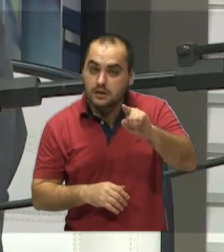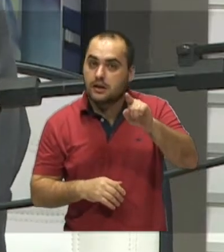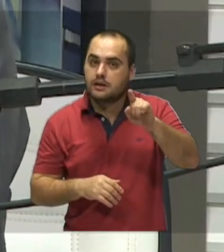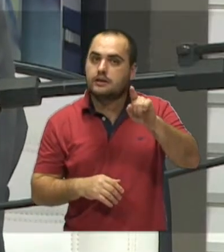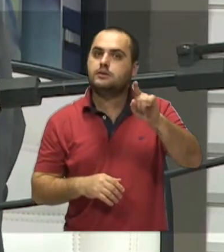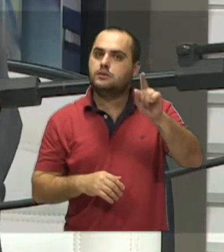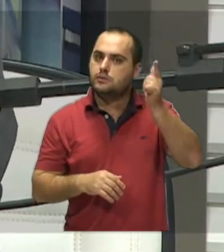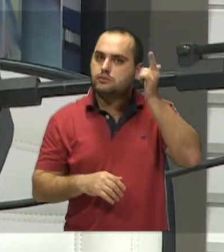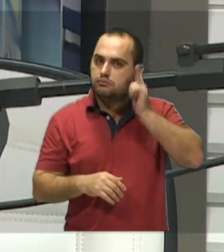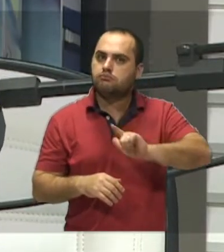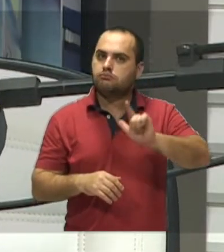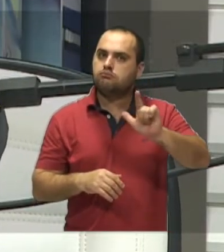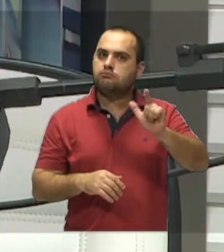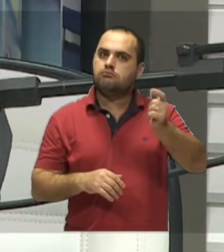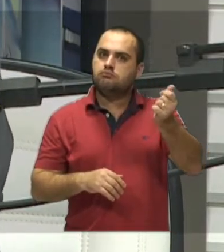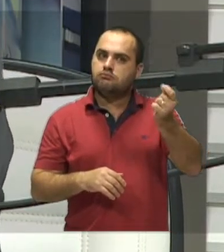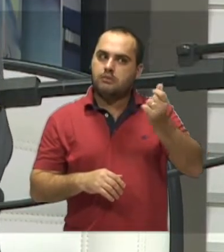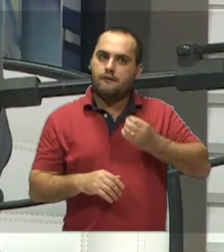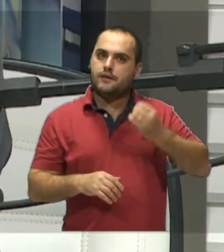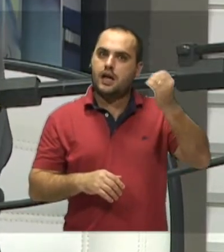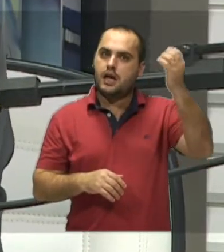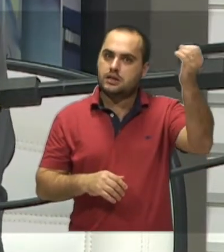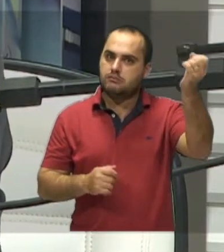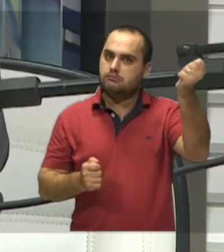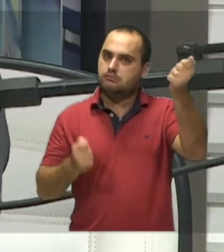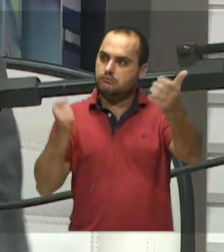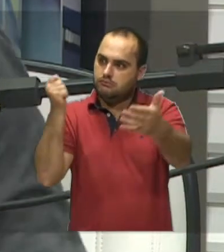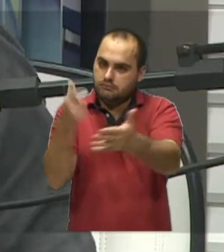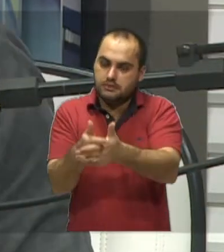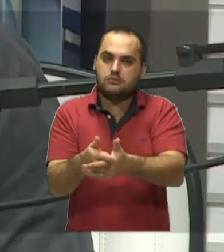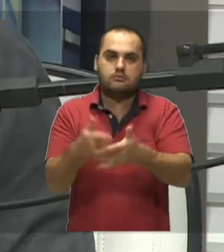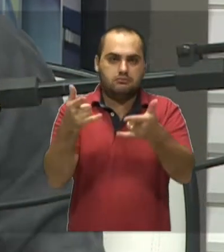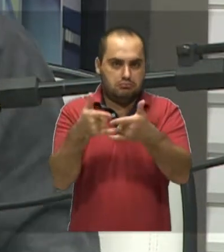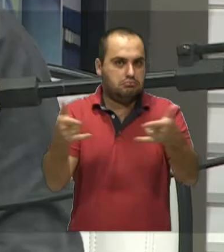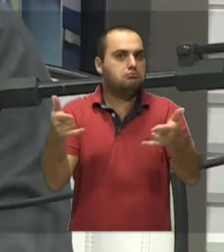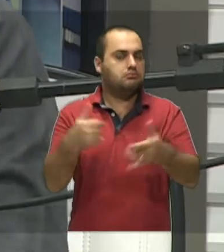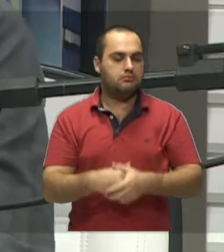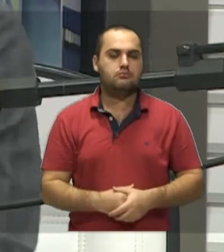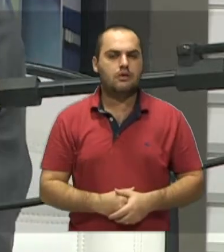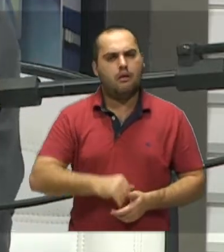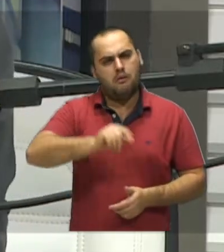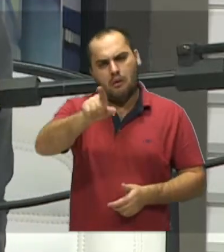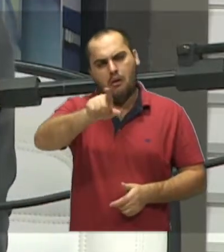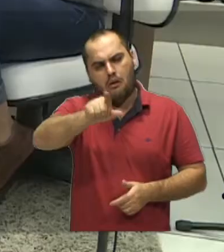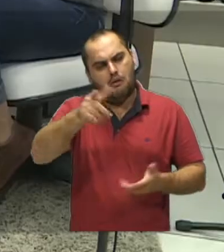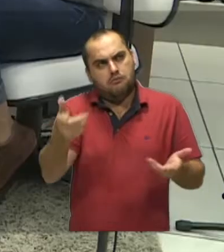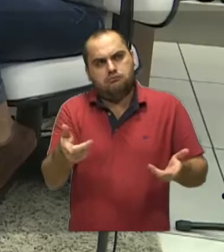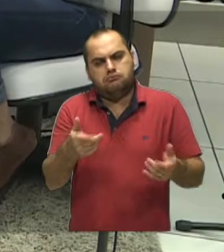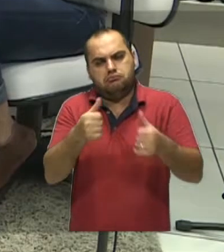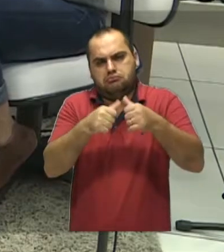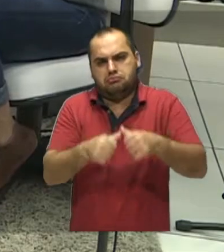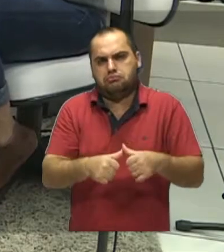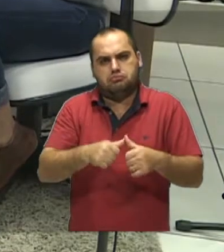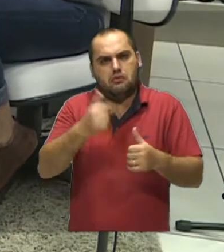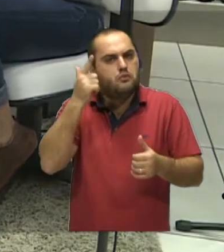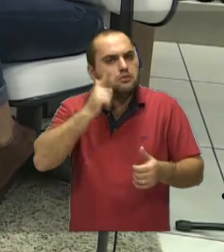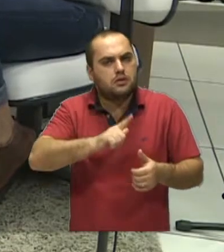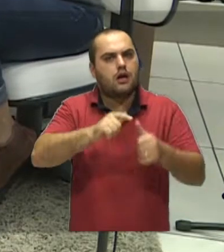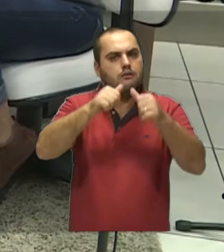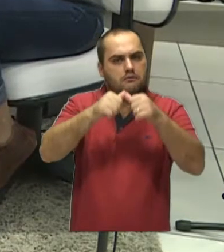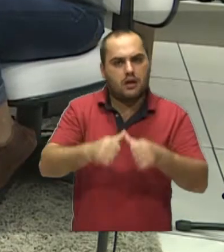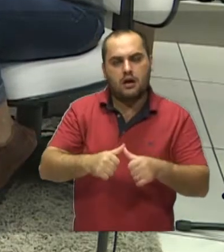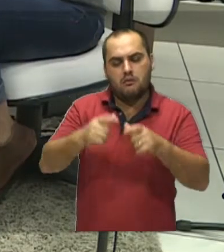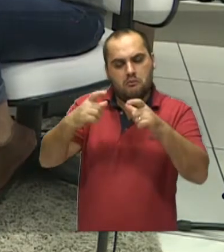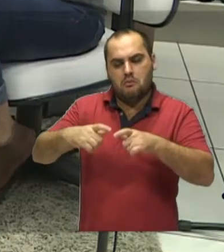custo, ele banca uma boa parte da tua viagem, principalmente as passagens, né? E aí lá você se vira e consegue um lugar mais em conta